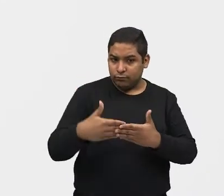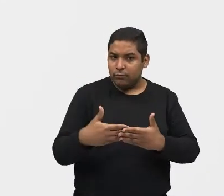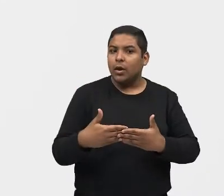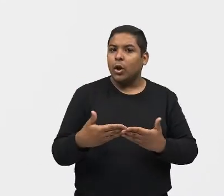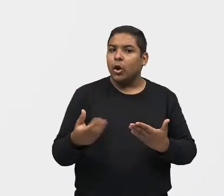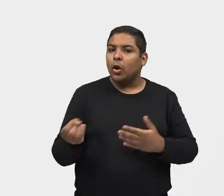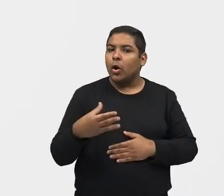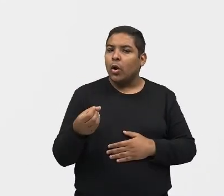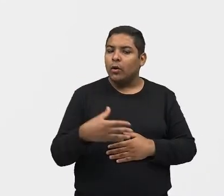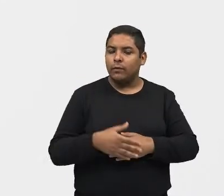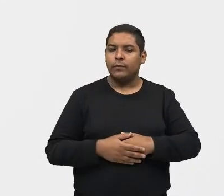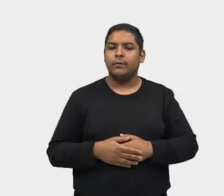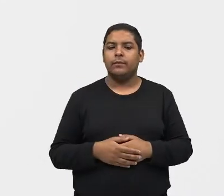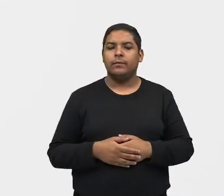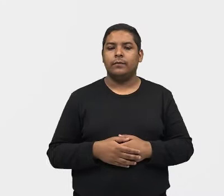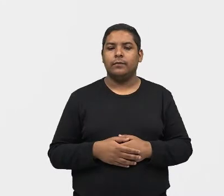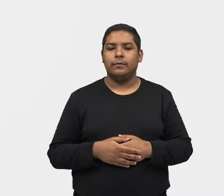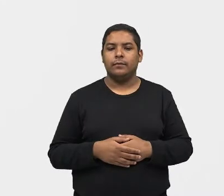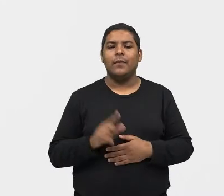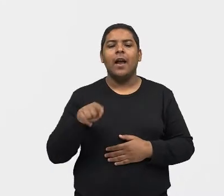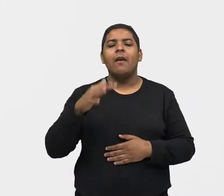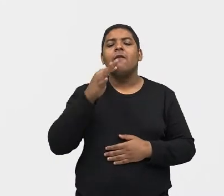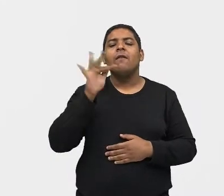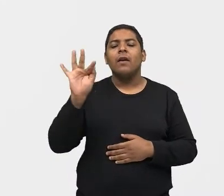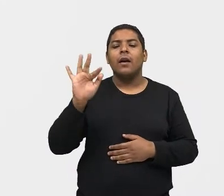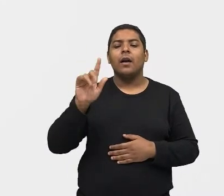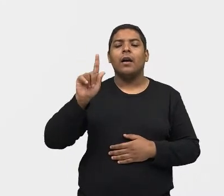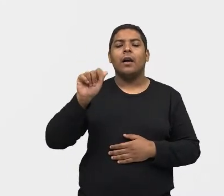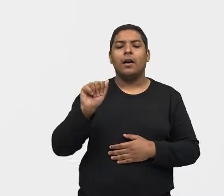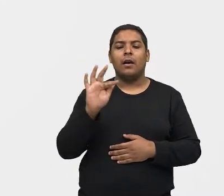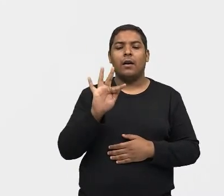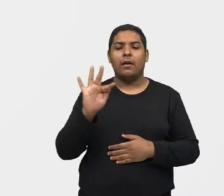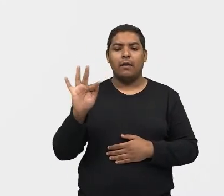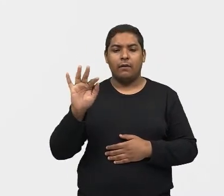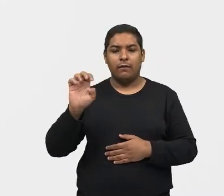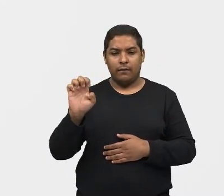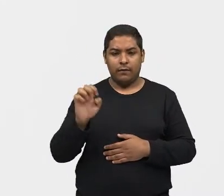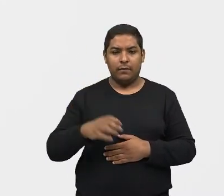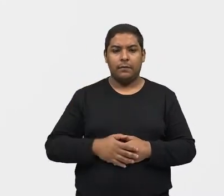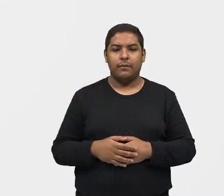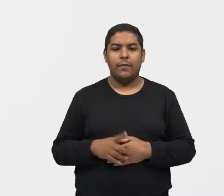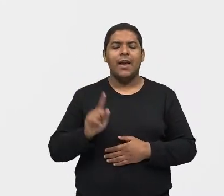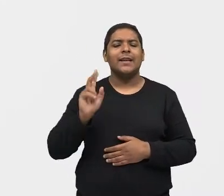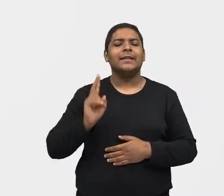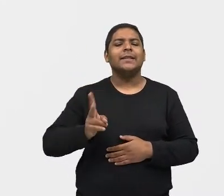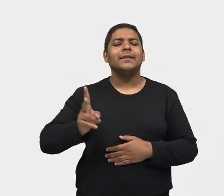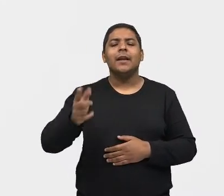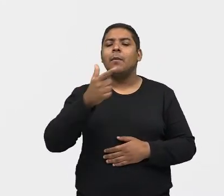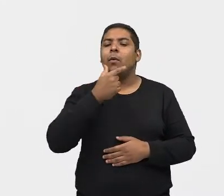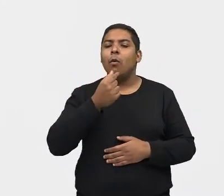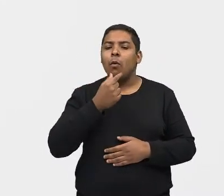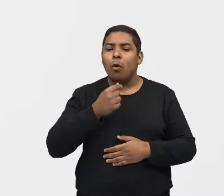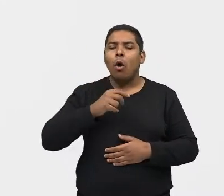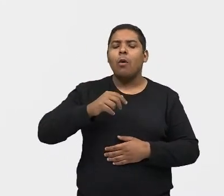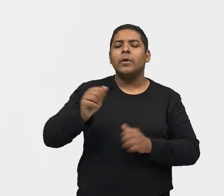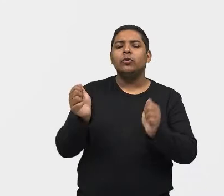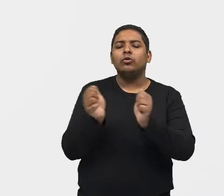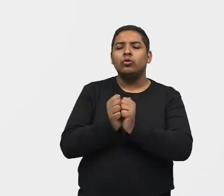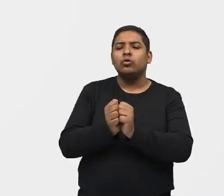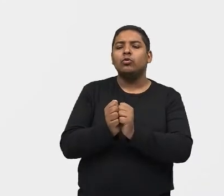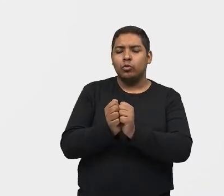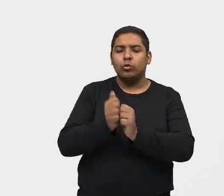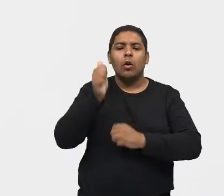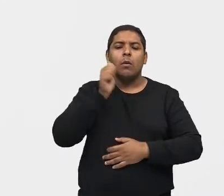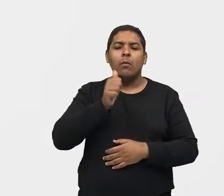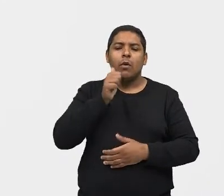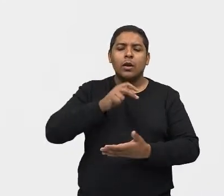O nome vem da palavra francesa gaffe, e é sempre o homem que conduz a mulher e ele executa